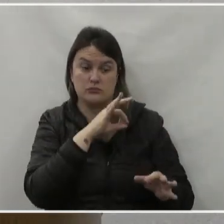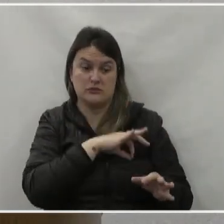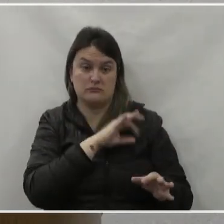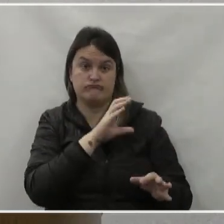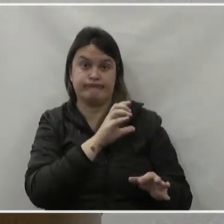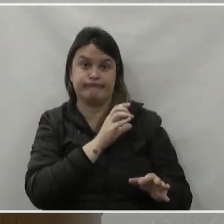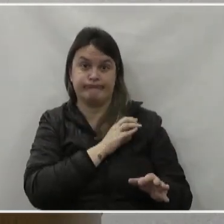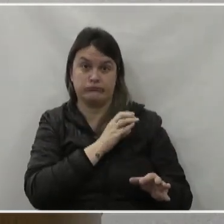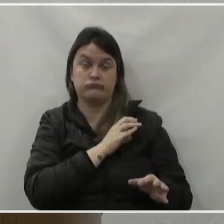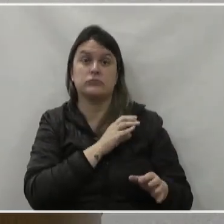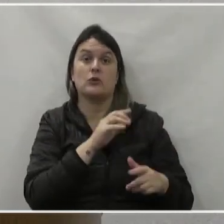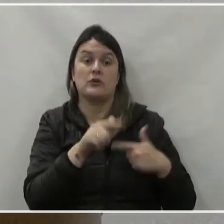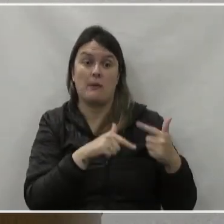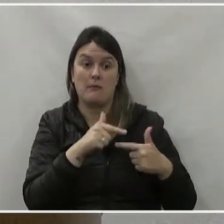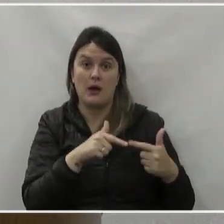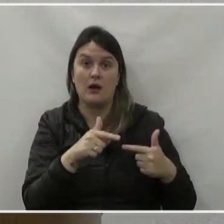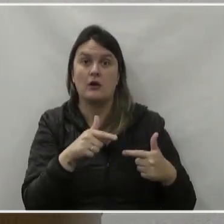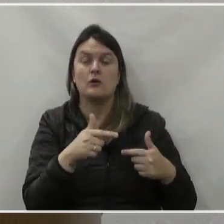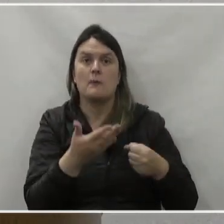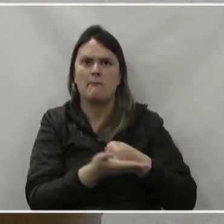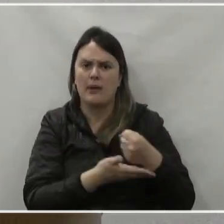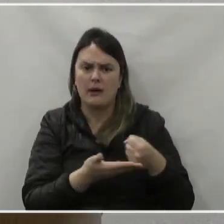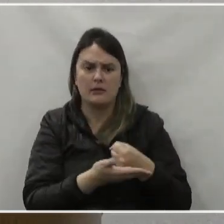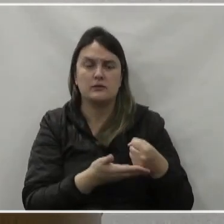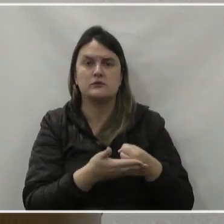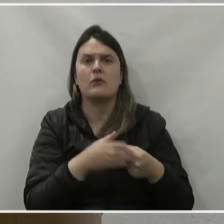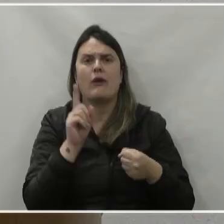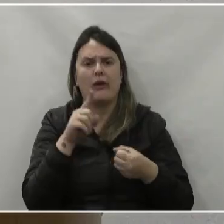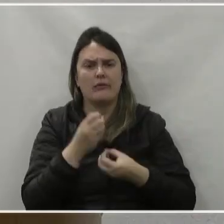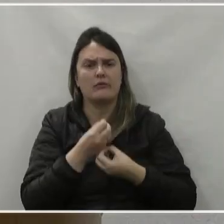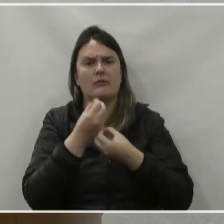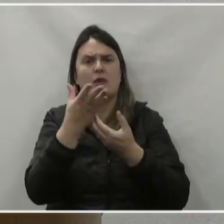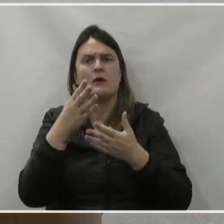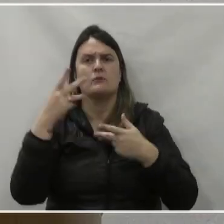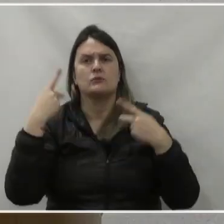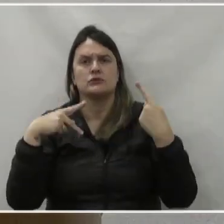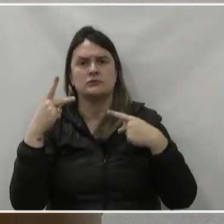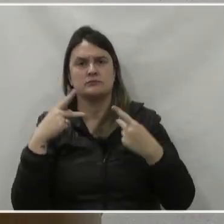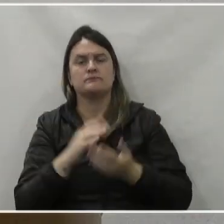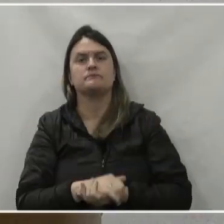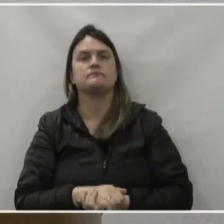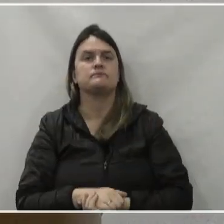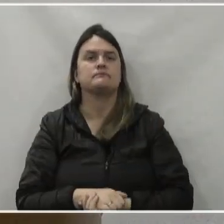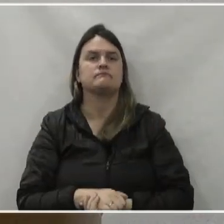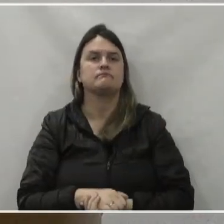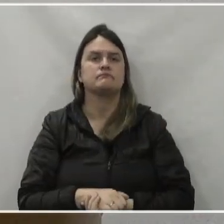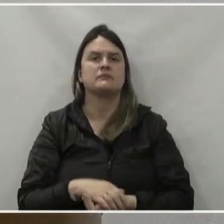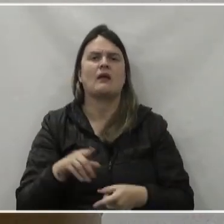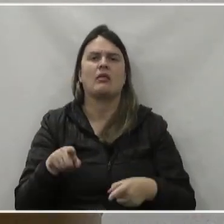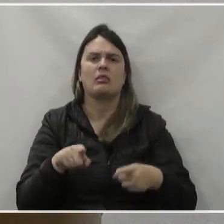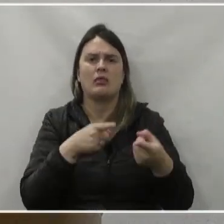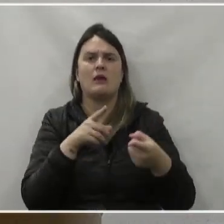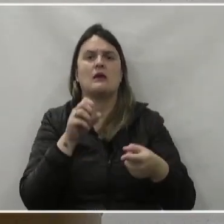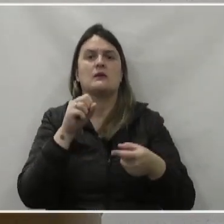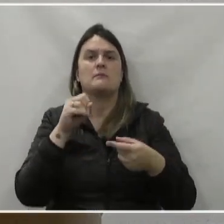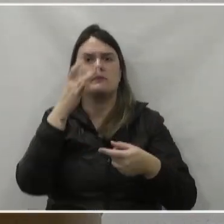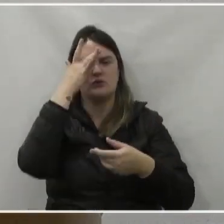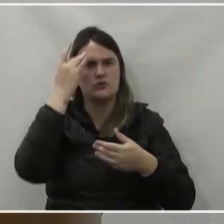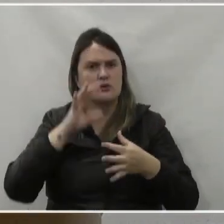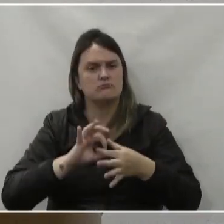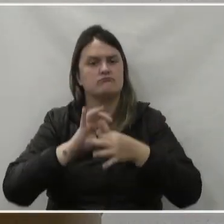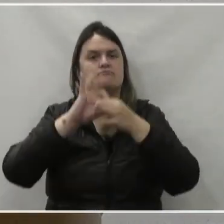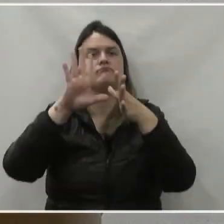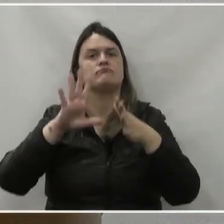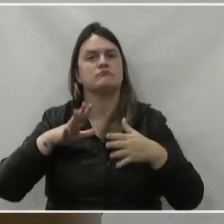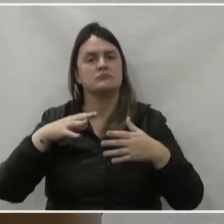condições básicas é, portanto, uma declaração política. Um ataque à possibilidade de emancipação que